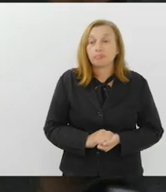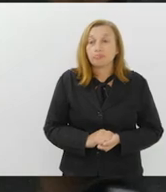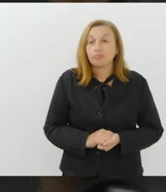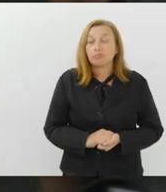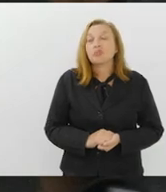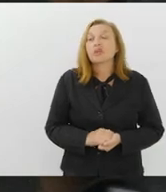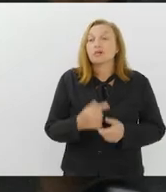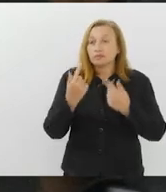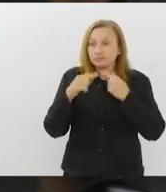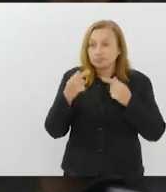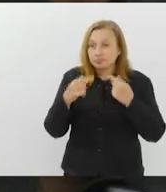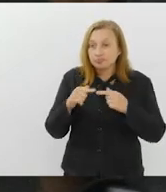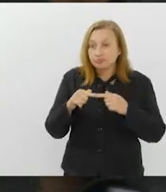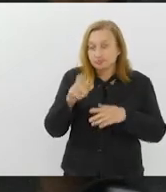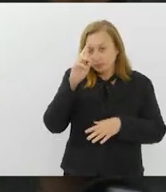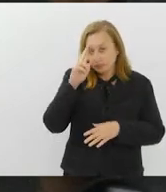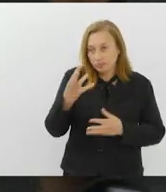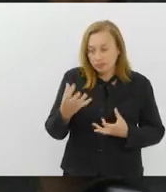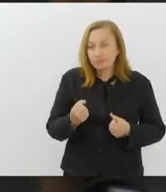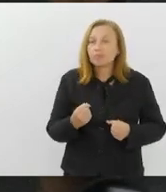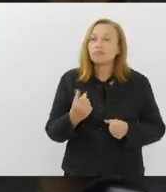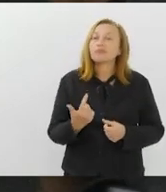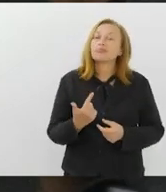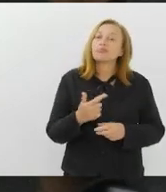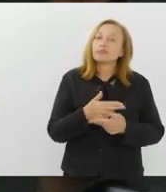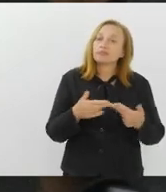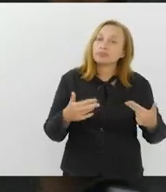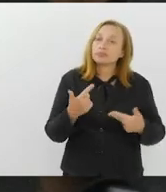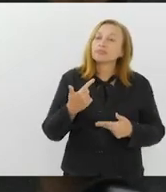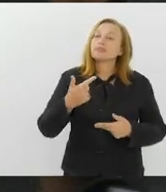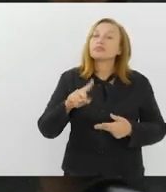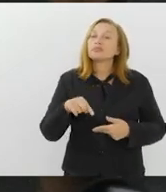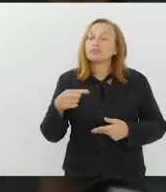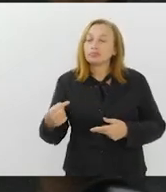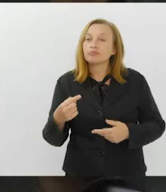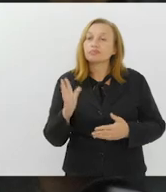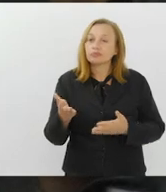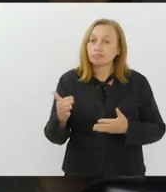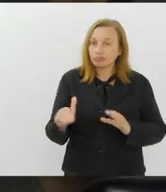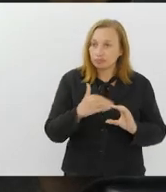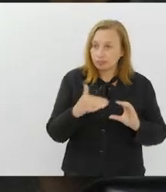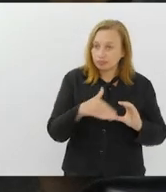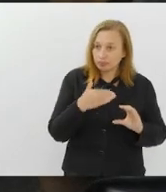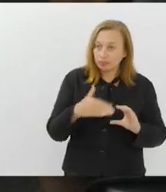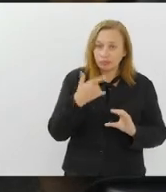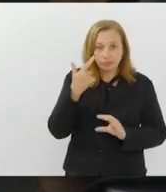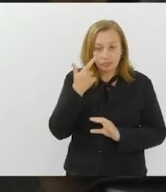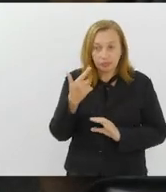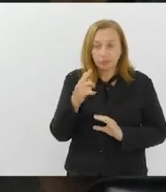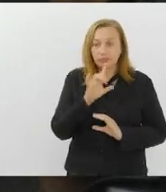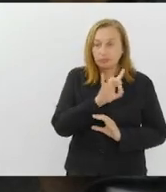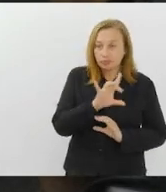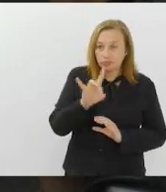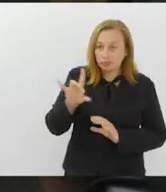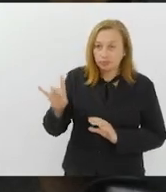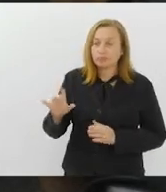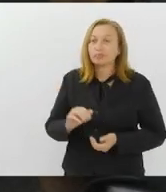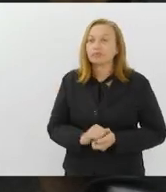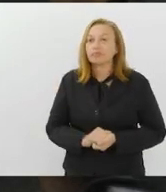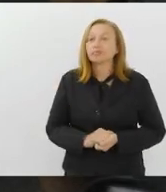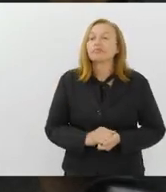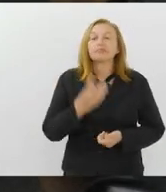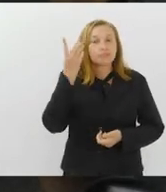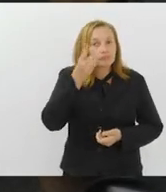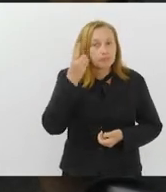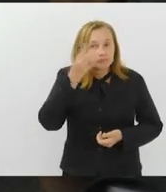essas reclamações que os senhores receberam, assim como tantas outras que já nos foram passadas e que já olhamos individualmente cada uma delas, tanto pelo